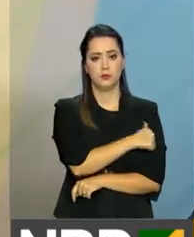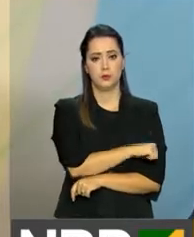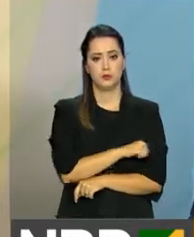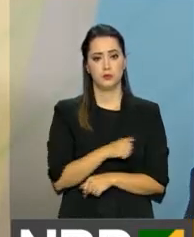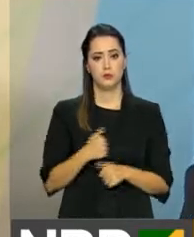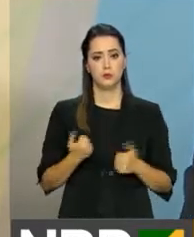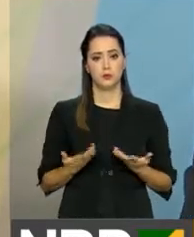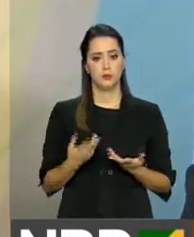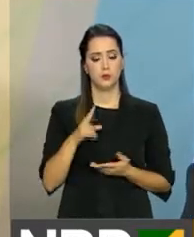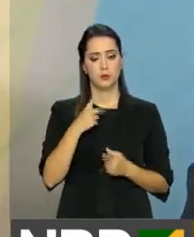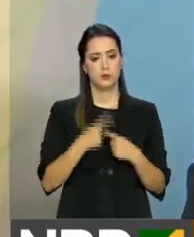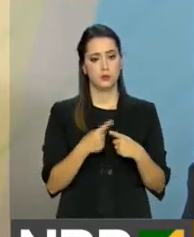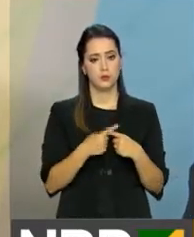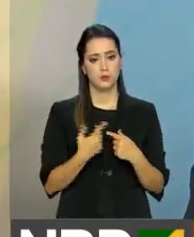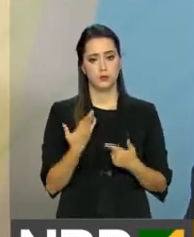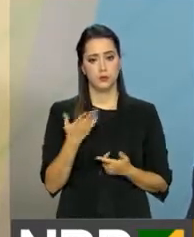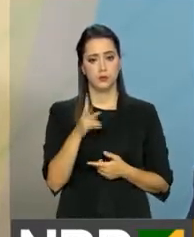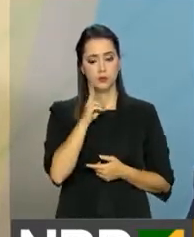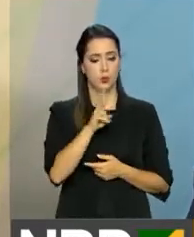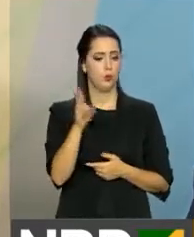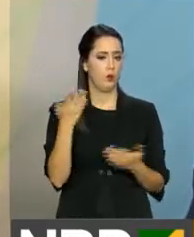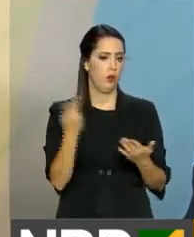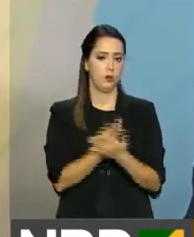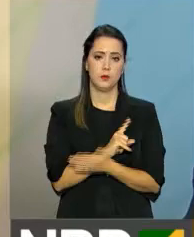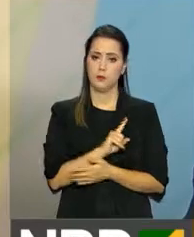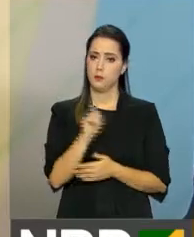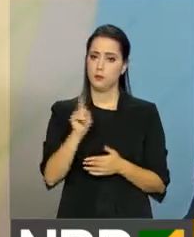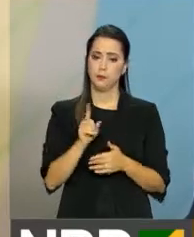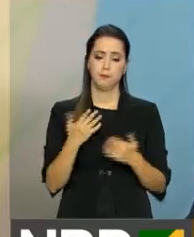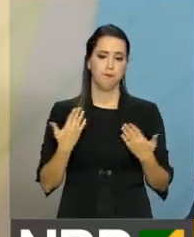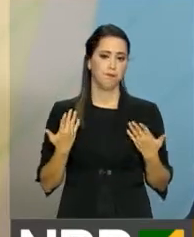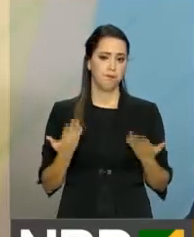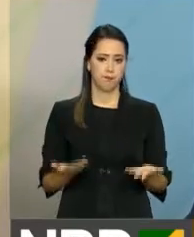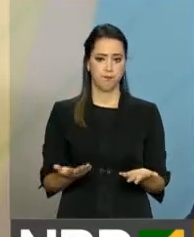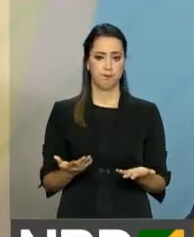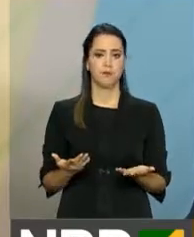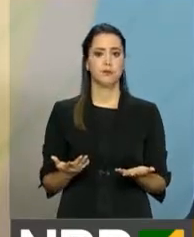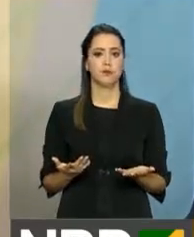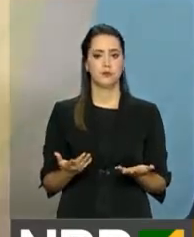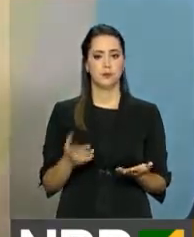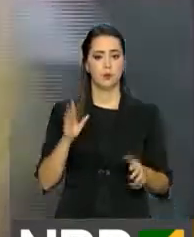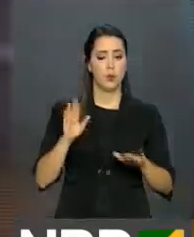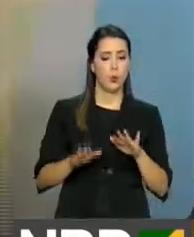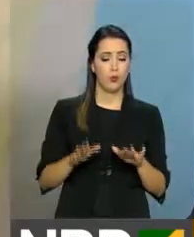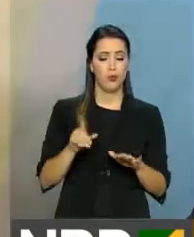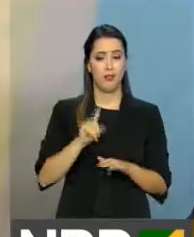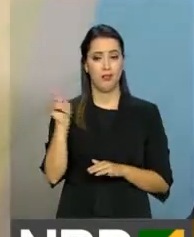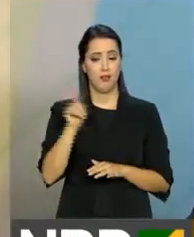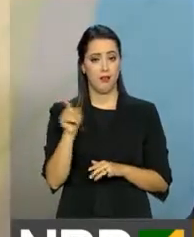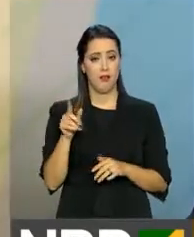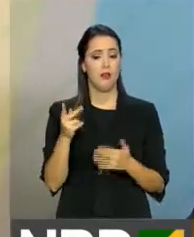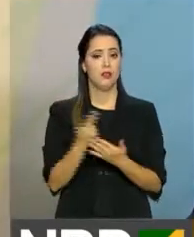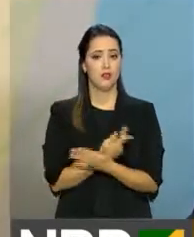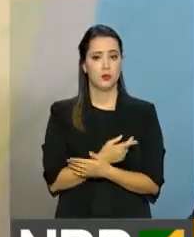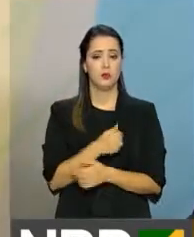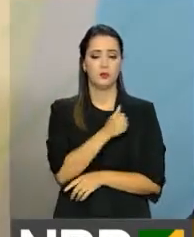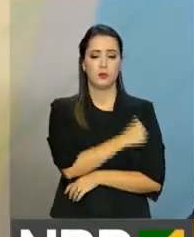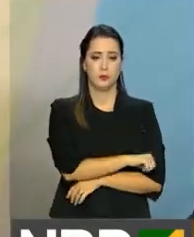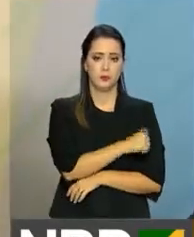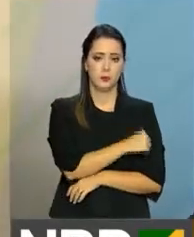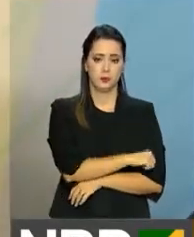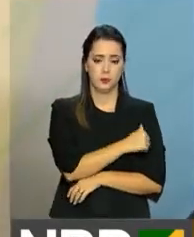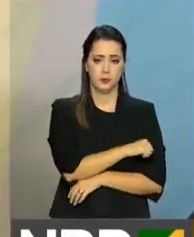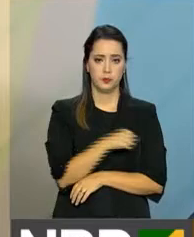tendo em vista o que acontecia de alguma maneira o que acontecia no rio de janeiro